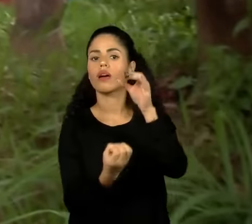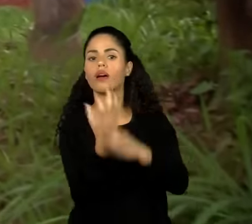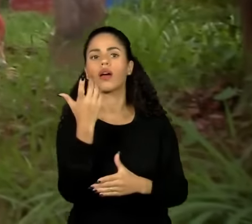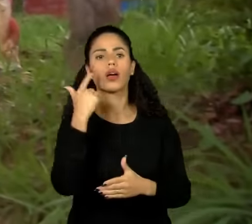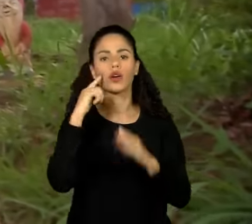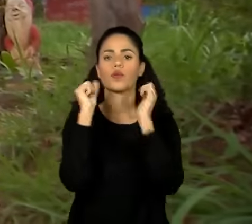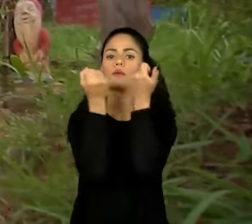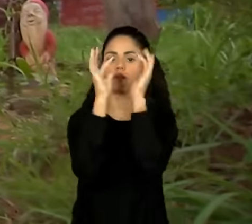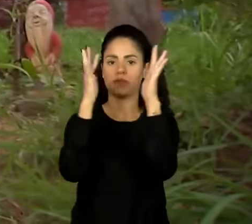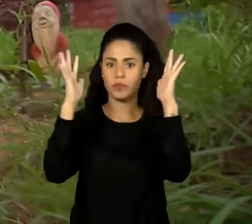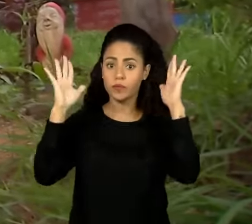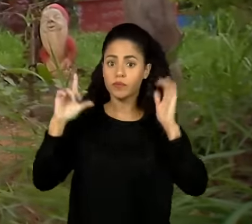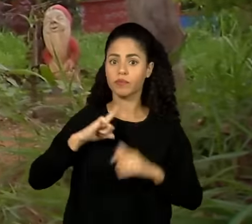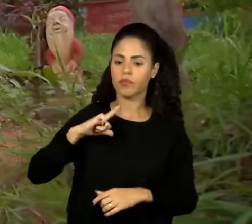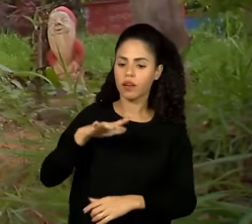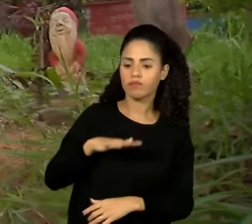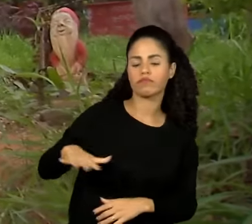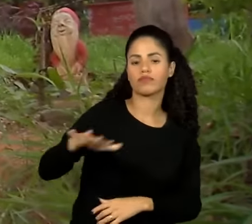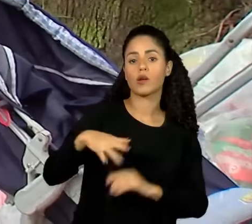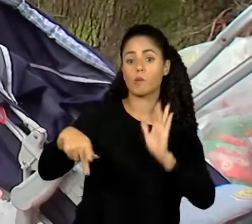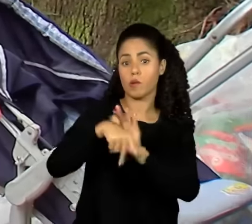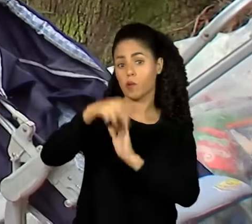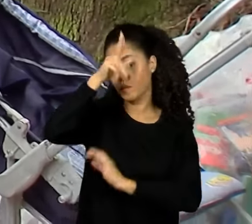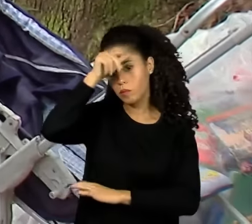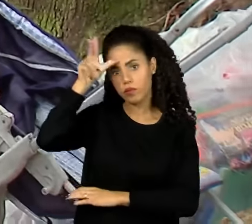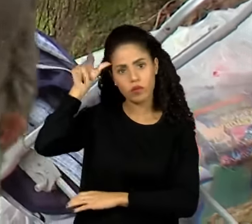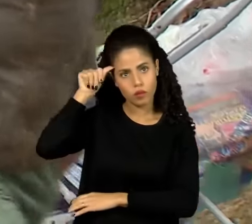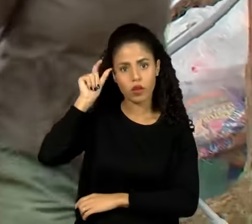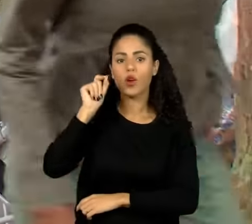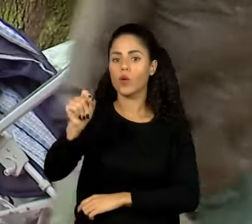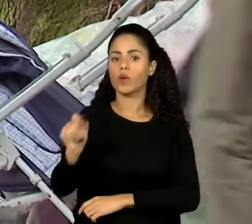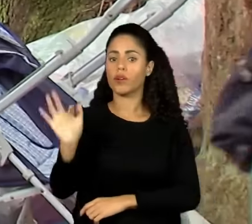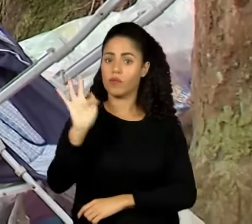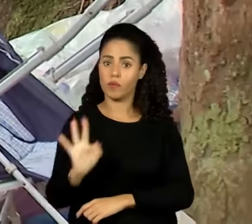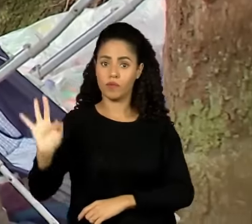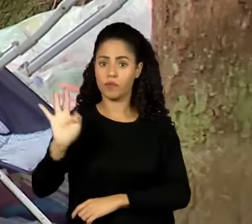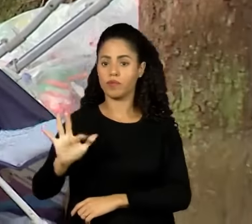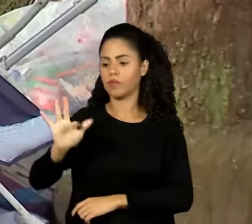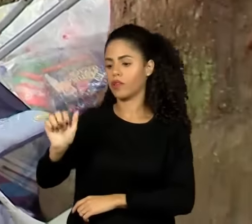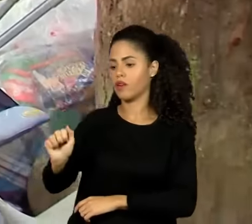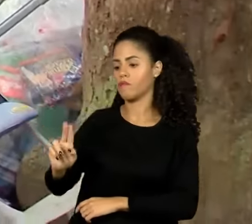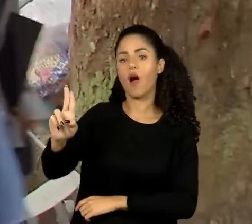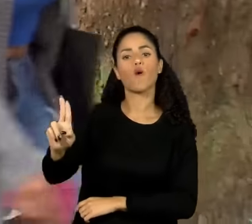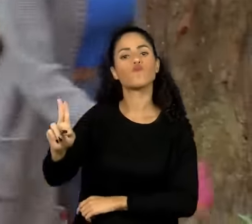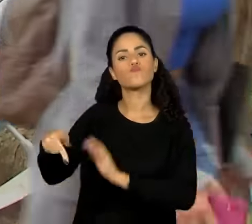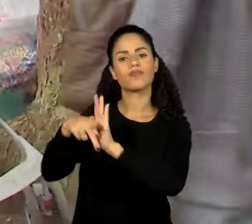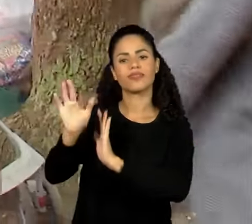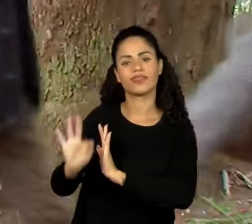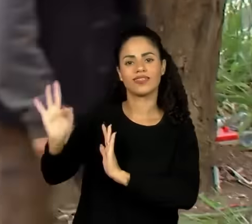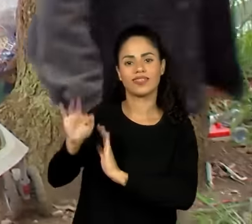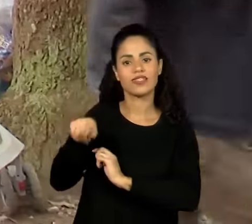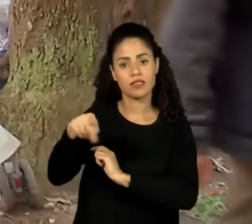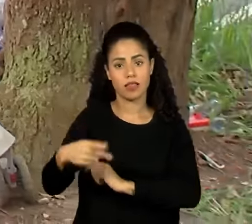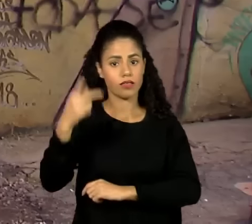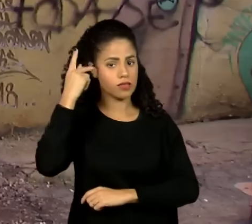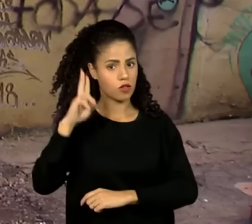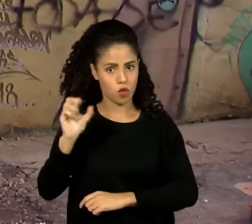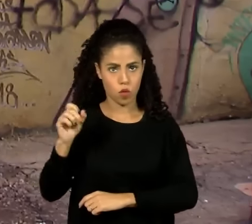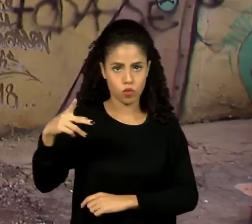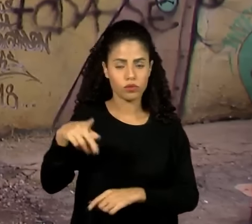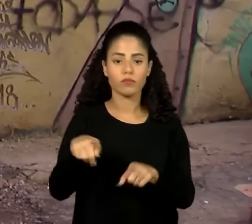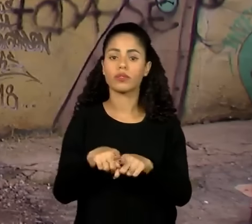ecoparque. O terreno é da prefeitura. A FAO, Faculdade de Arquitetura e Urbanismo da Universidade de São Paulo,